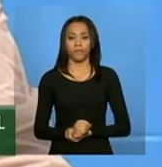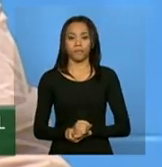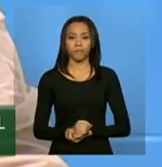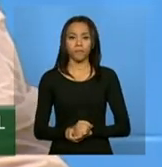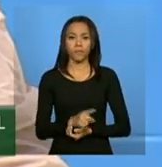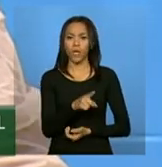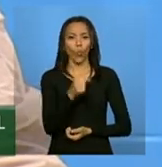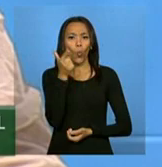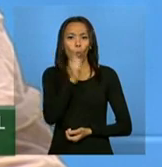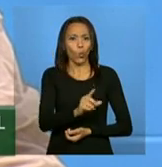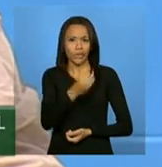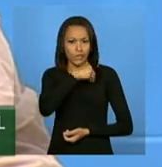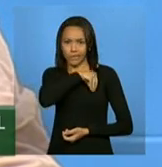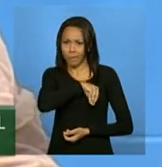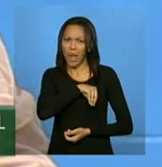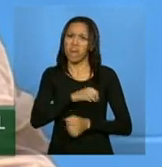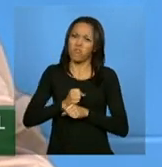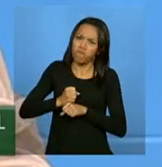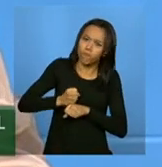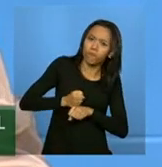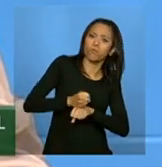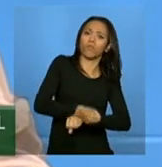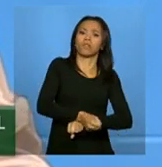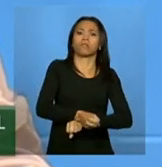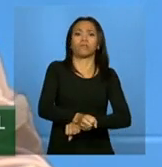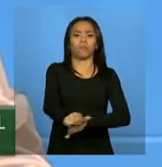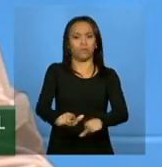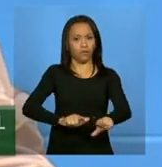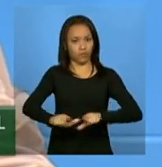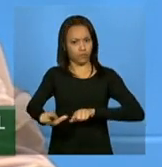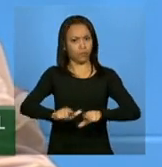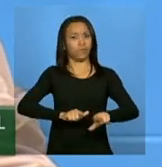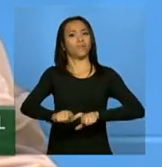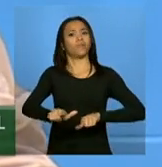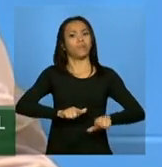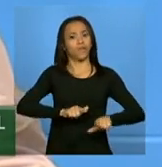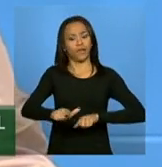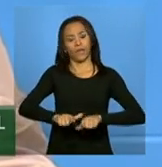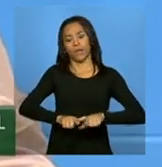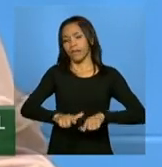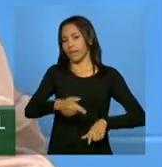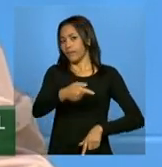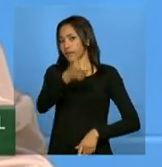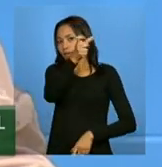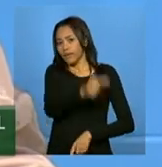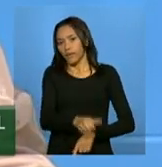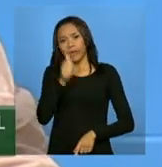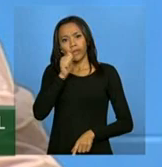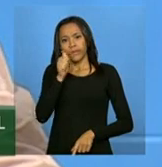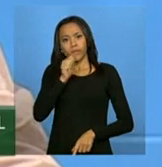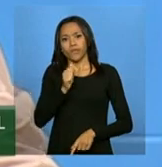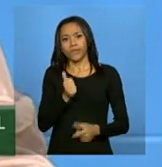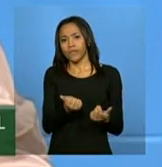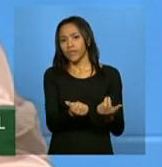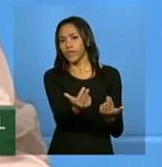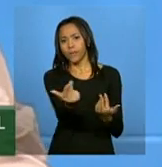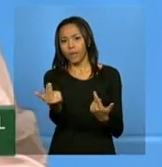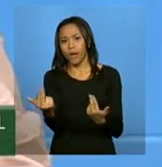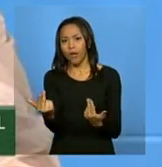não recebia salário, ela foi forçada a trabalhar e ficou em situação semelhante à